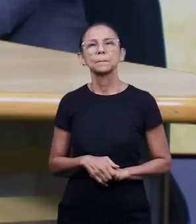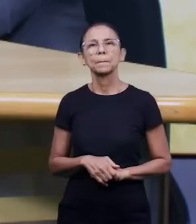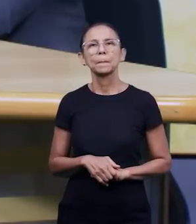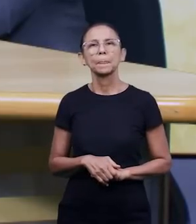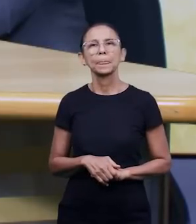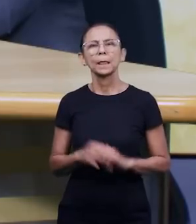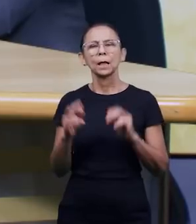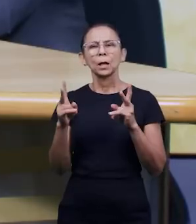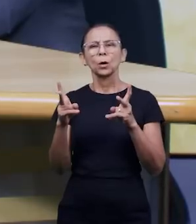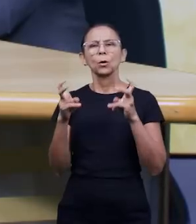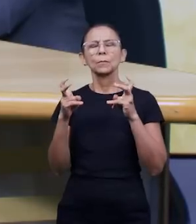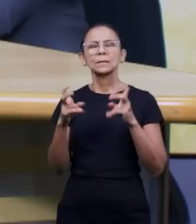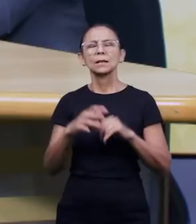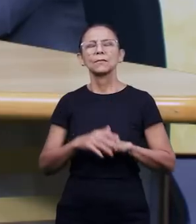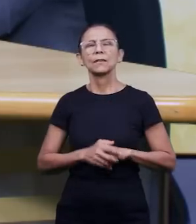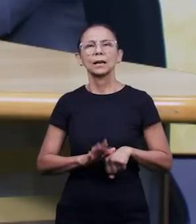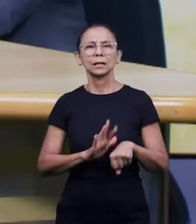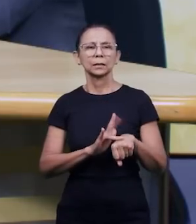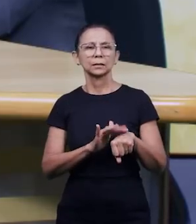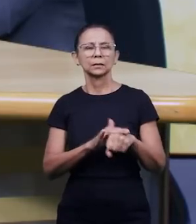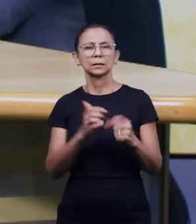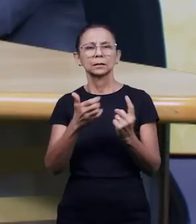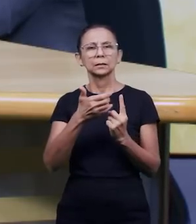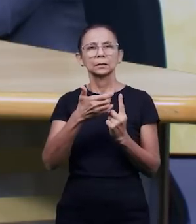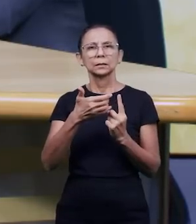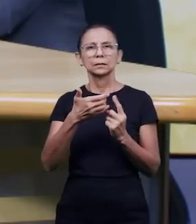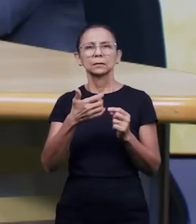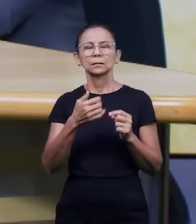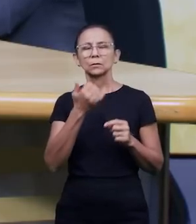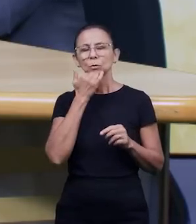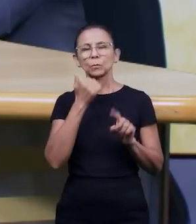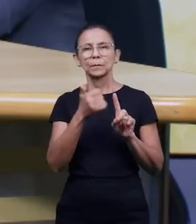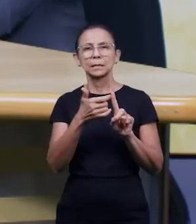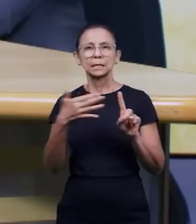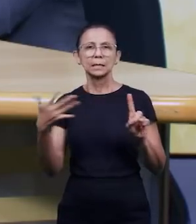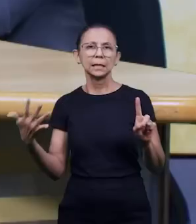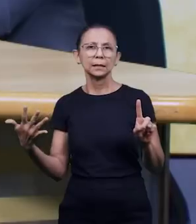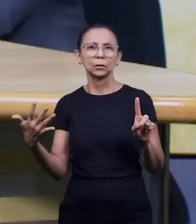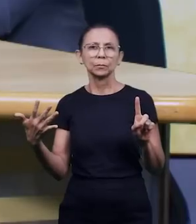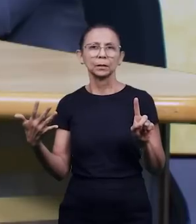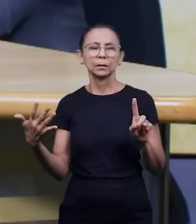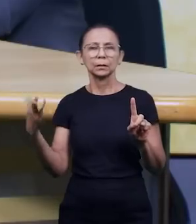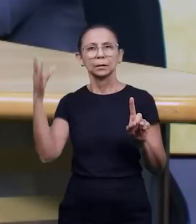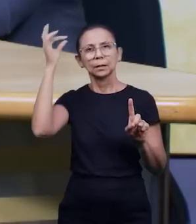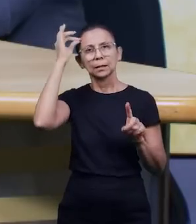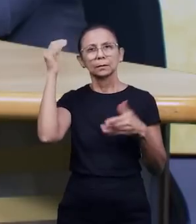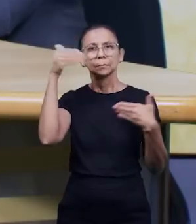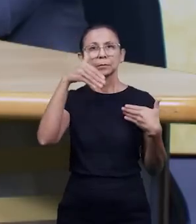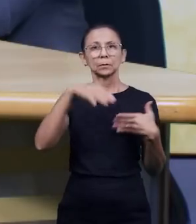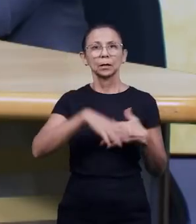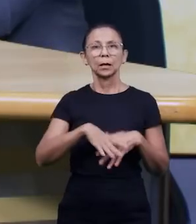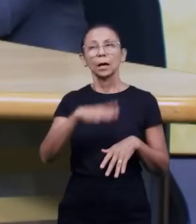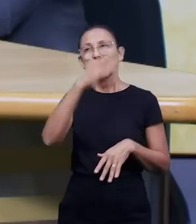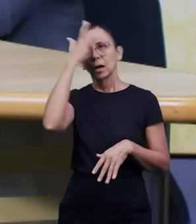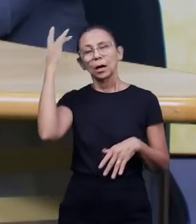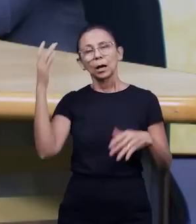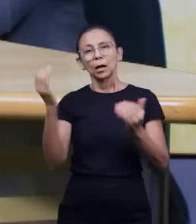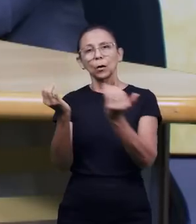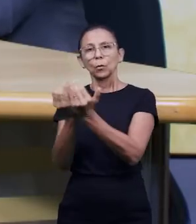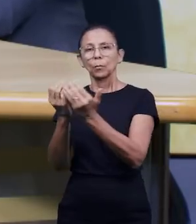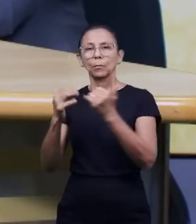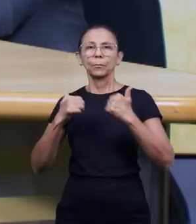sobre sinais. Falamos sobre apatia, murmuração, isolamento, volta ao passado e desobediência. Tudo